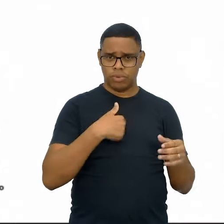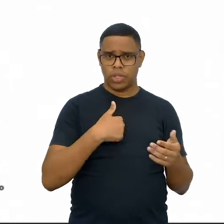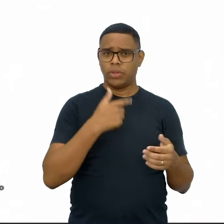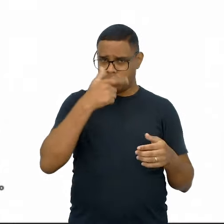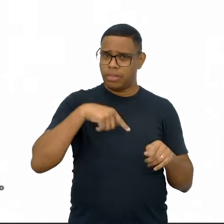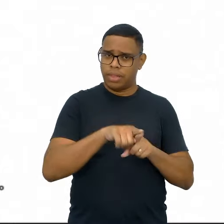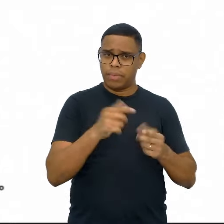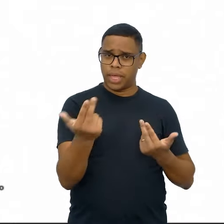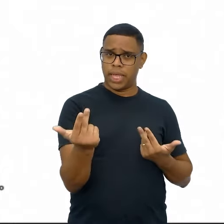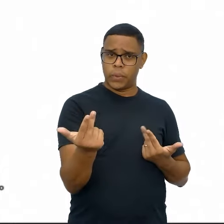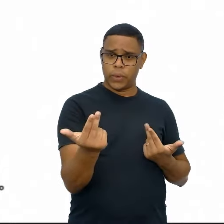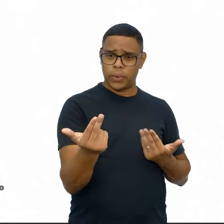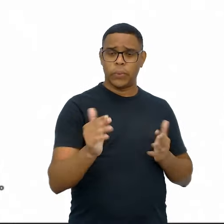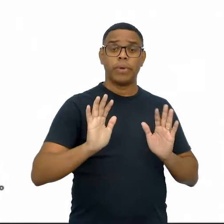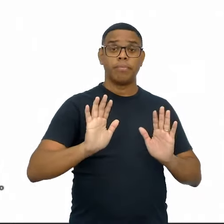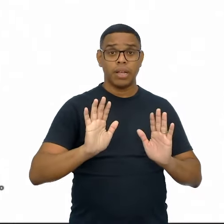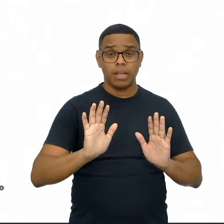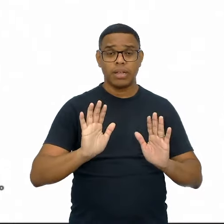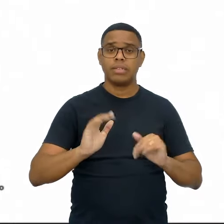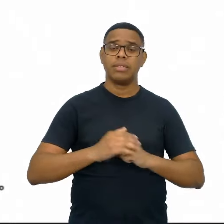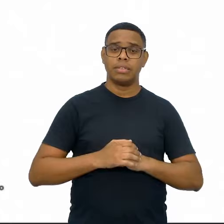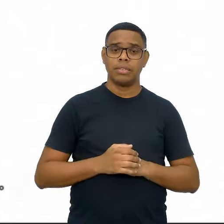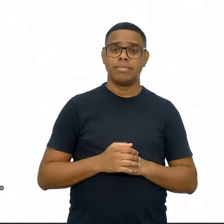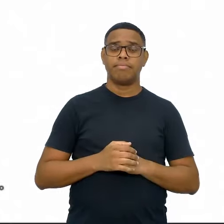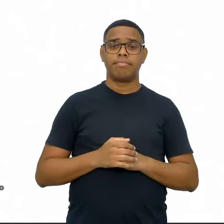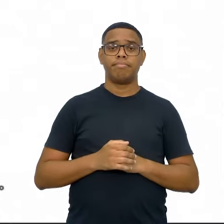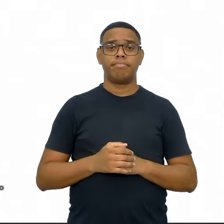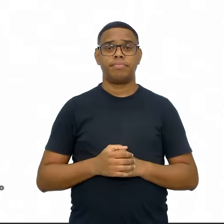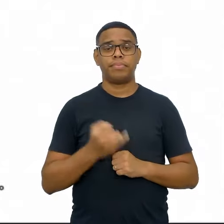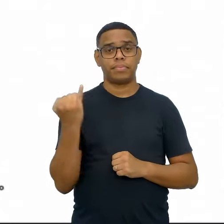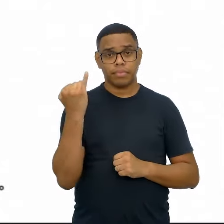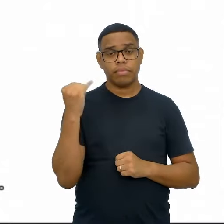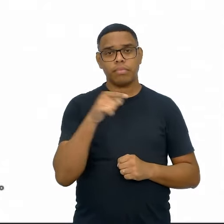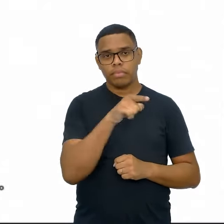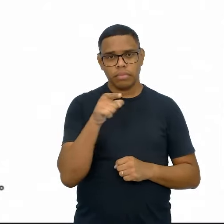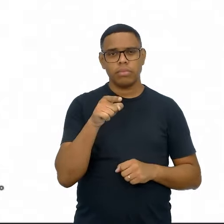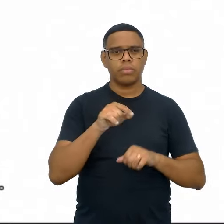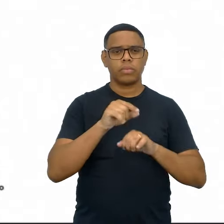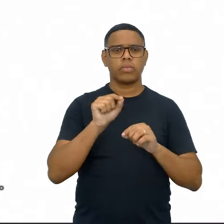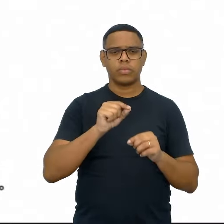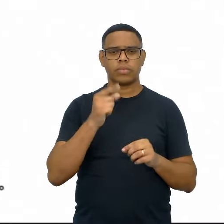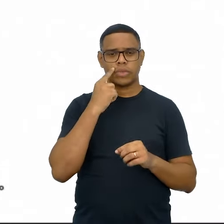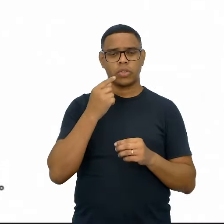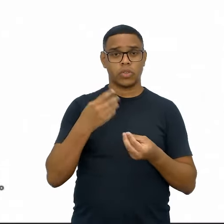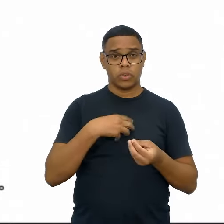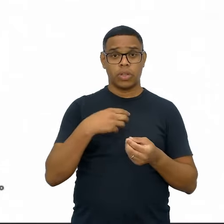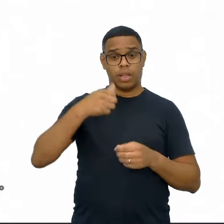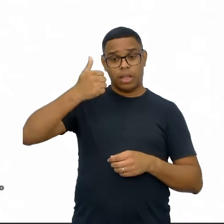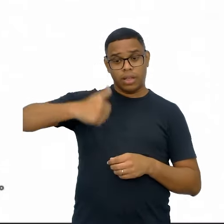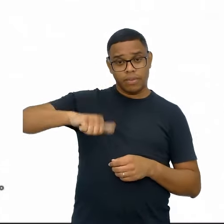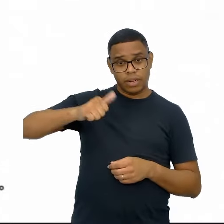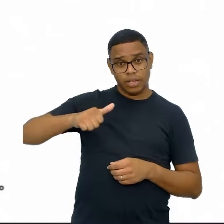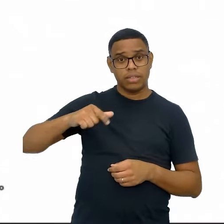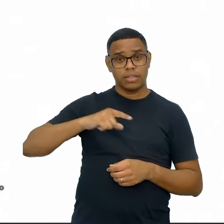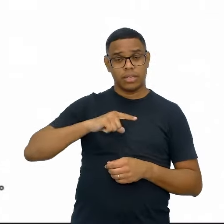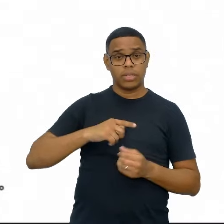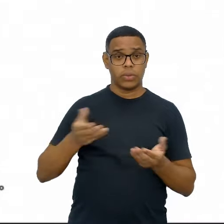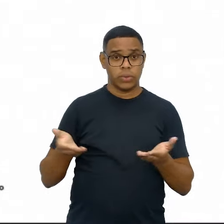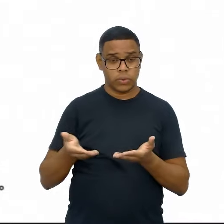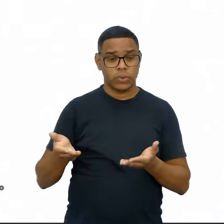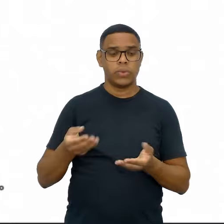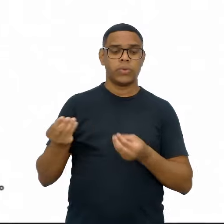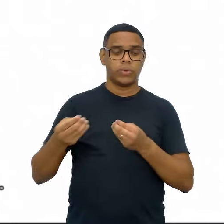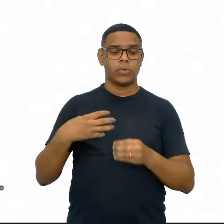formação, e aí é importante, gente, frisar que esse formato de avaliação que a gente tem agora, né,